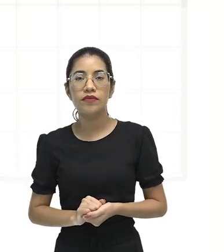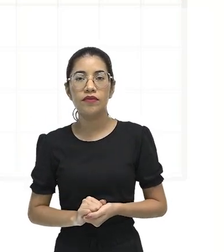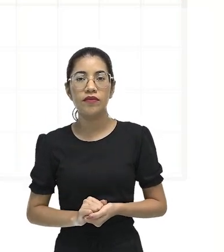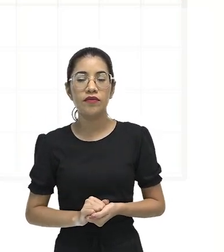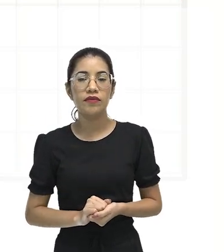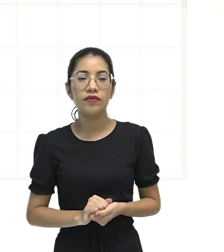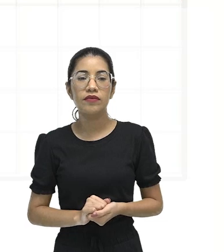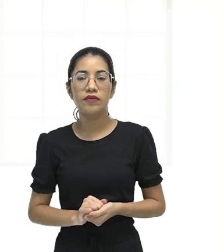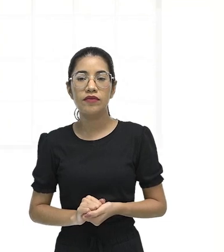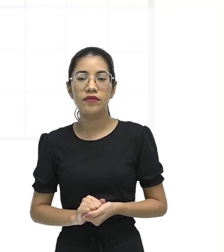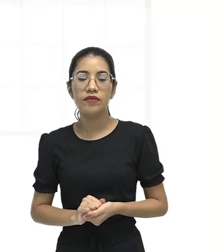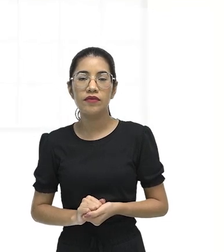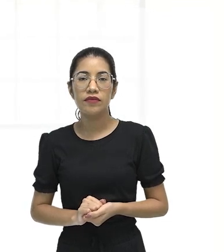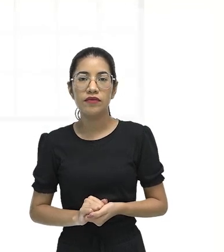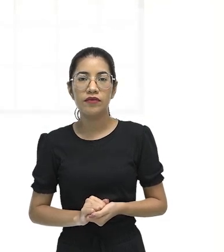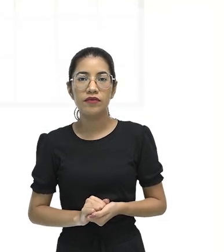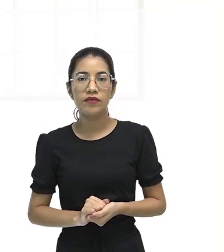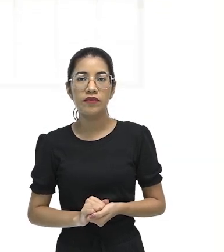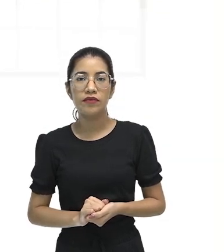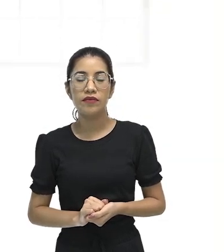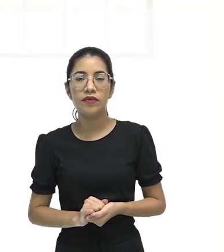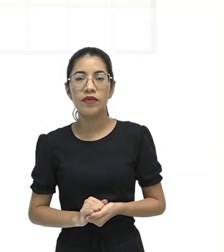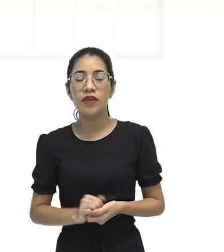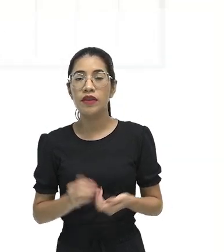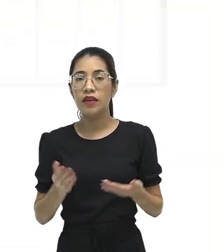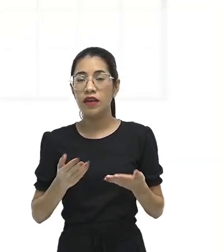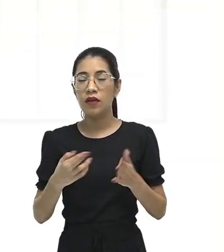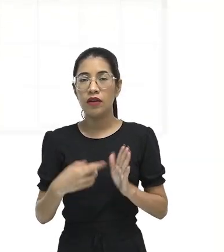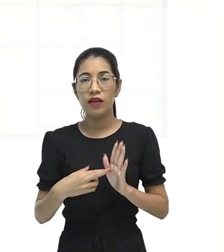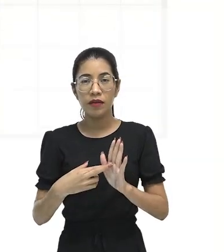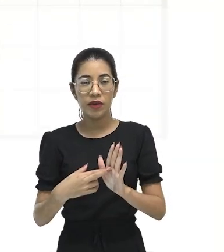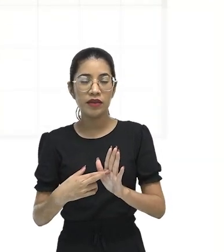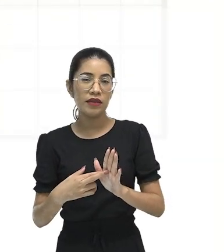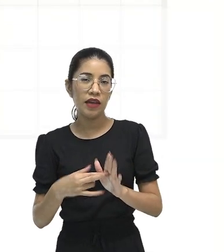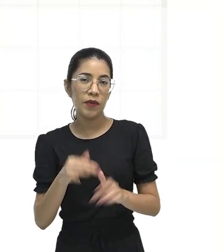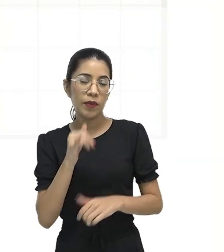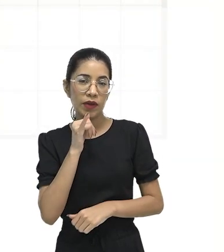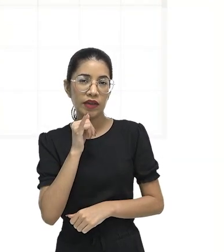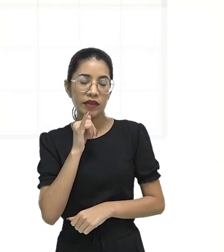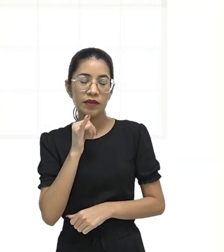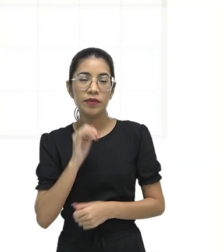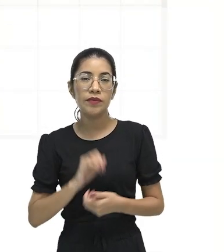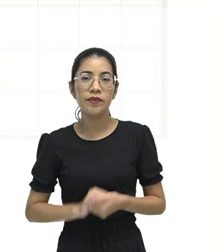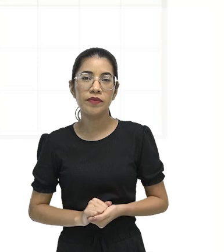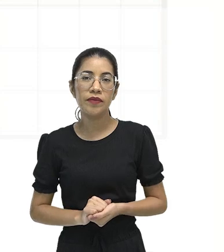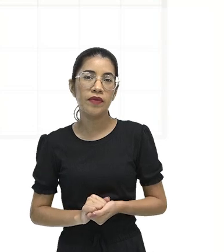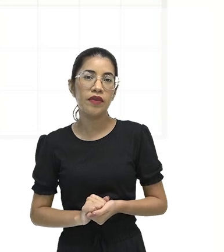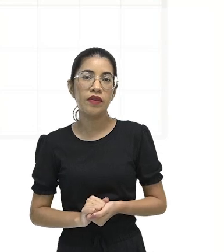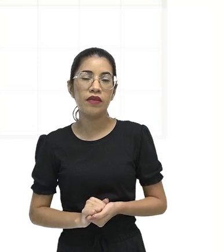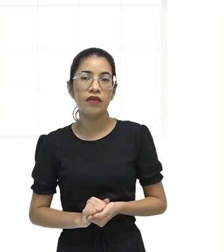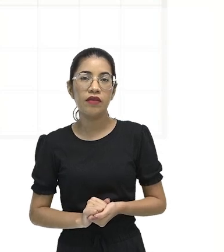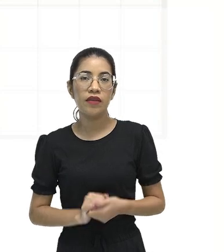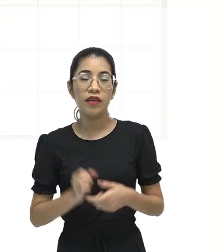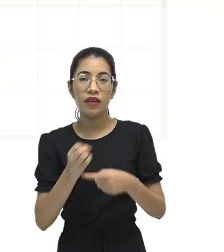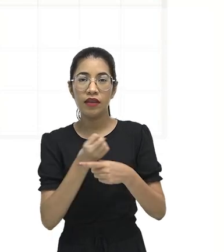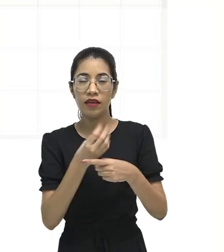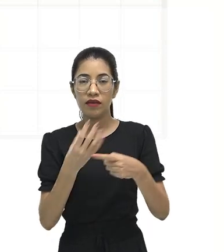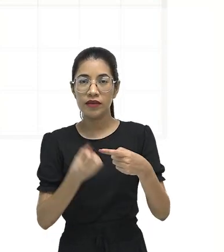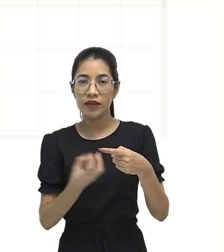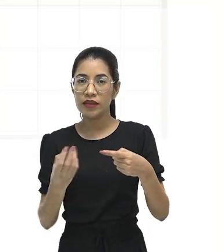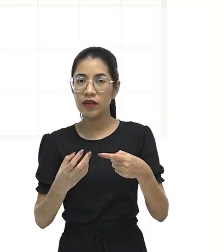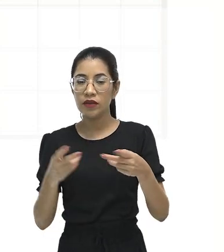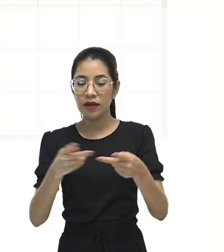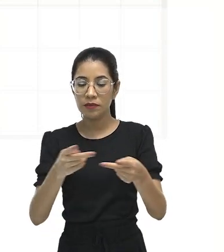Beleza? Bom, eu quero dizer para alguém que uma fração dessa pizza